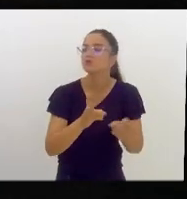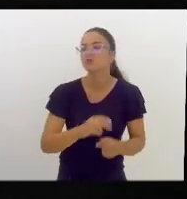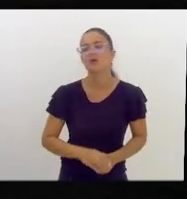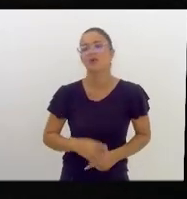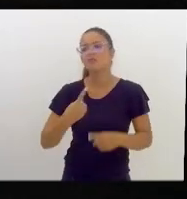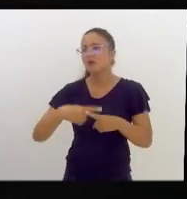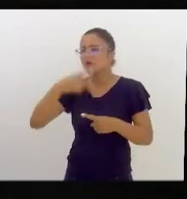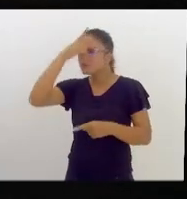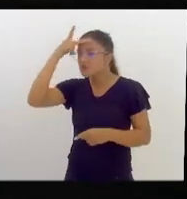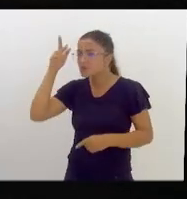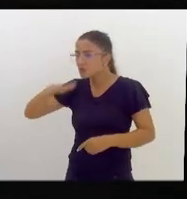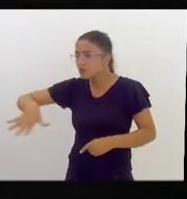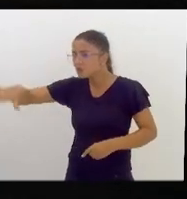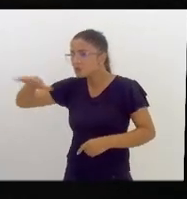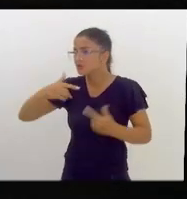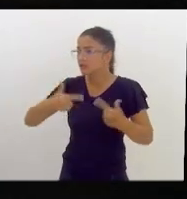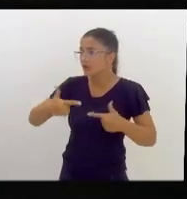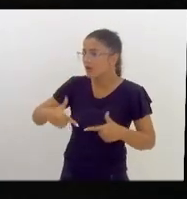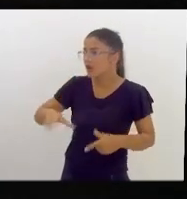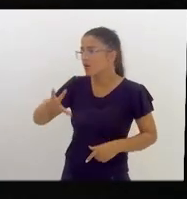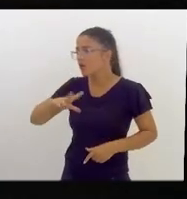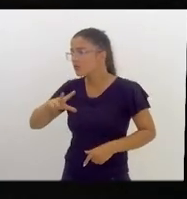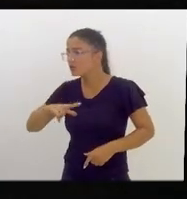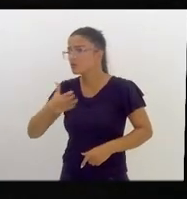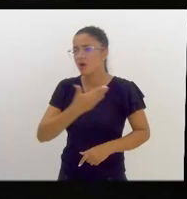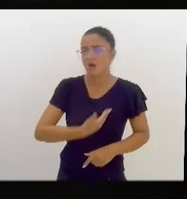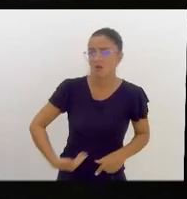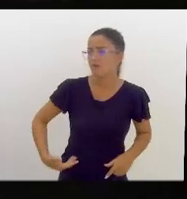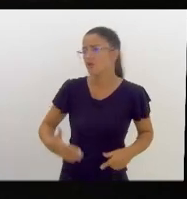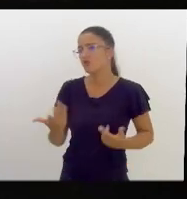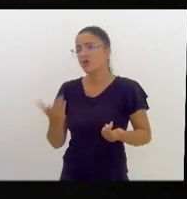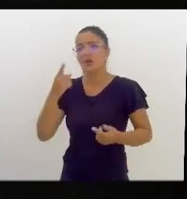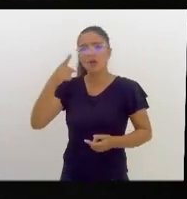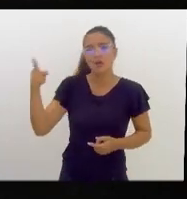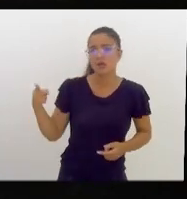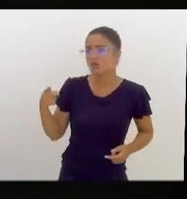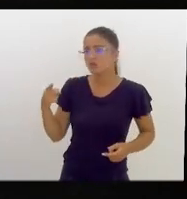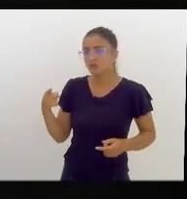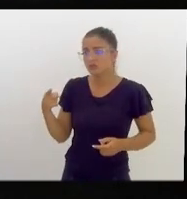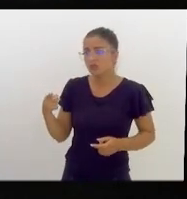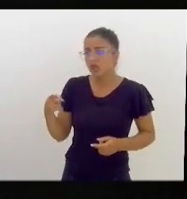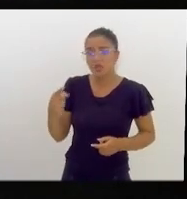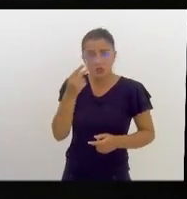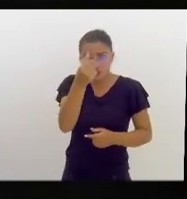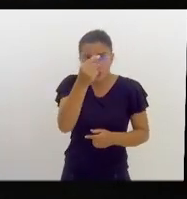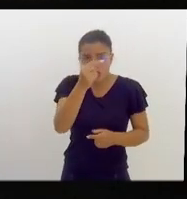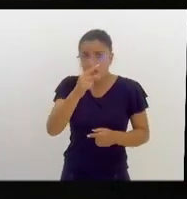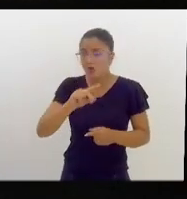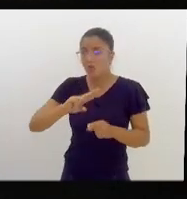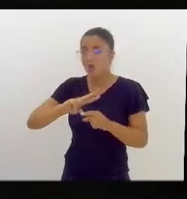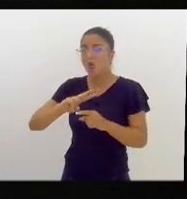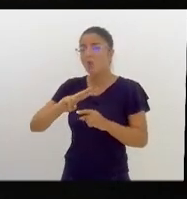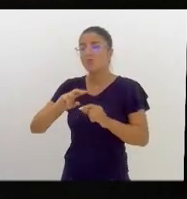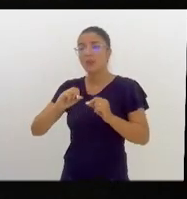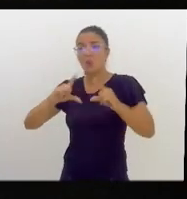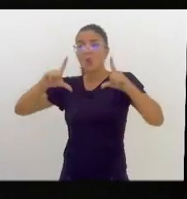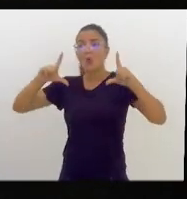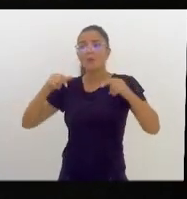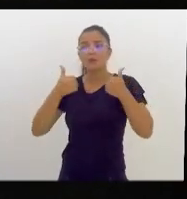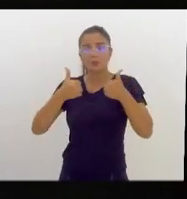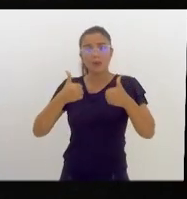estado, seja servidor público ou não, teve um aumento de 40%, então como pedir, como garantir um aumento de uma tarifa de